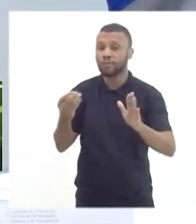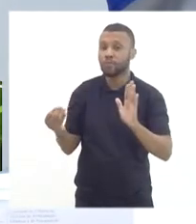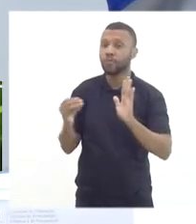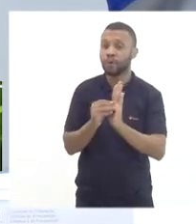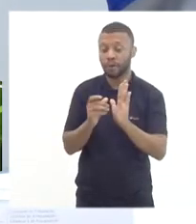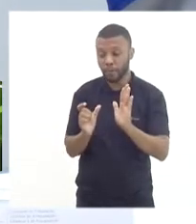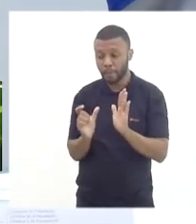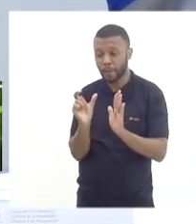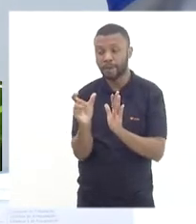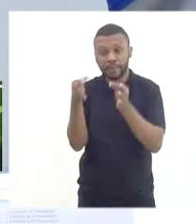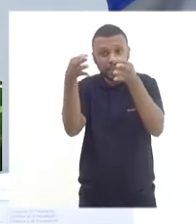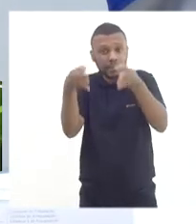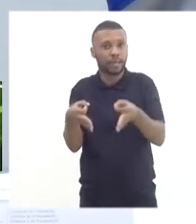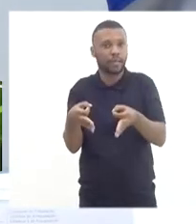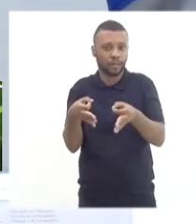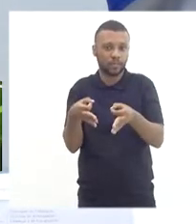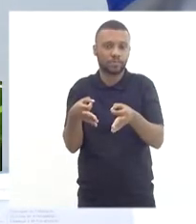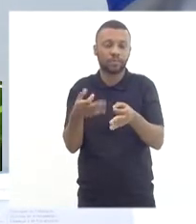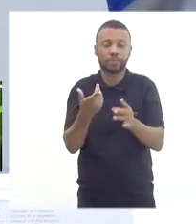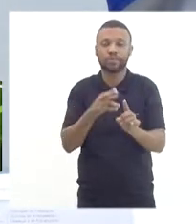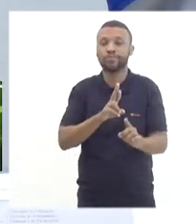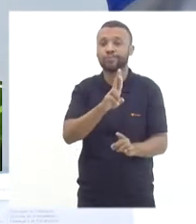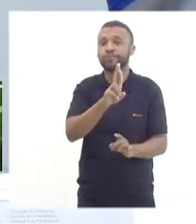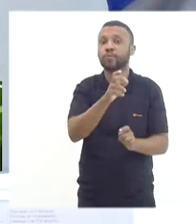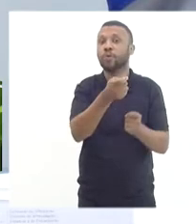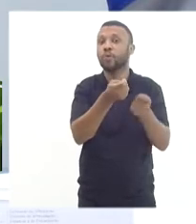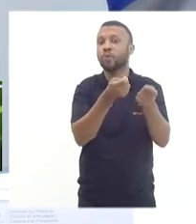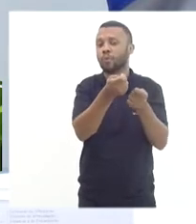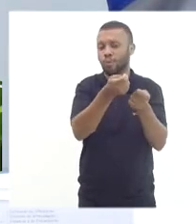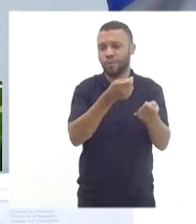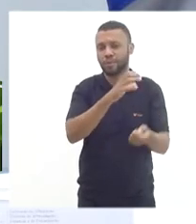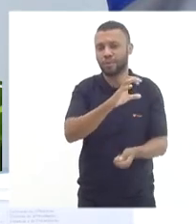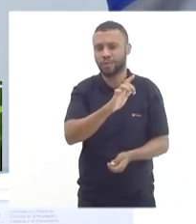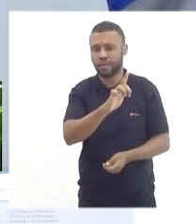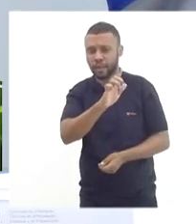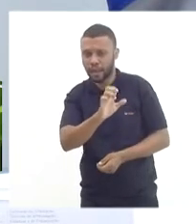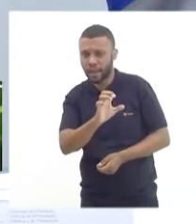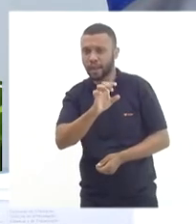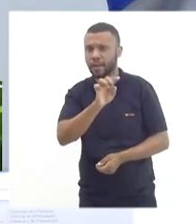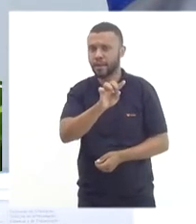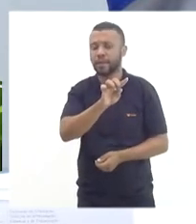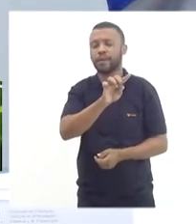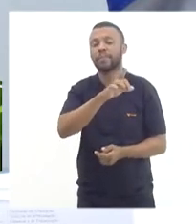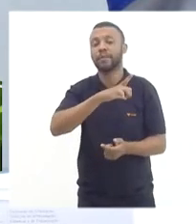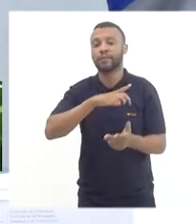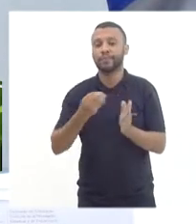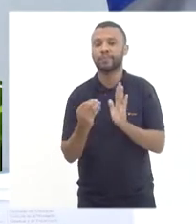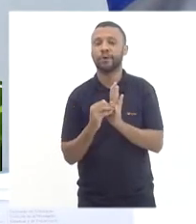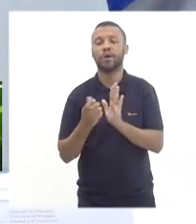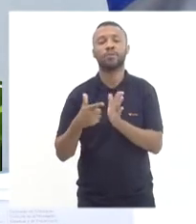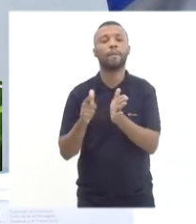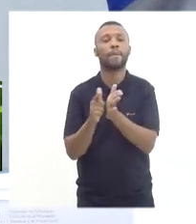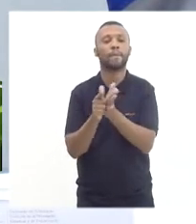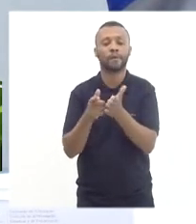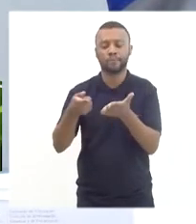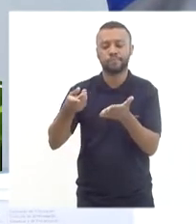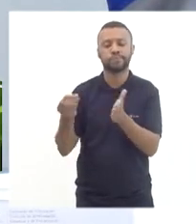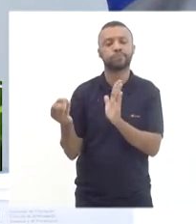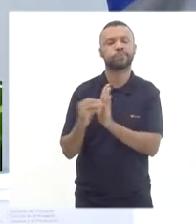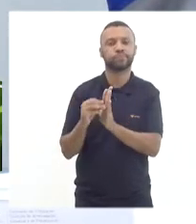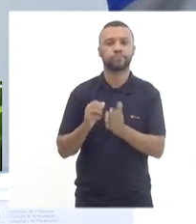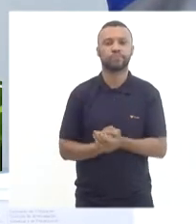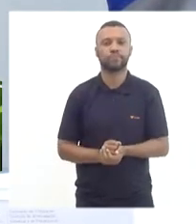aqui que o próprio controlador colocou, tem que chegar lá no papel, a verificação